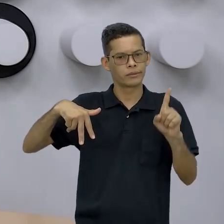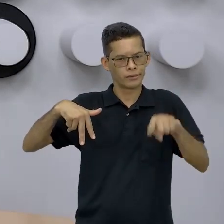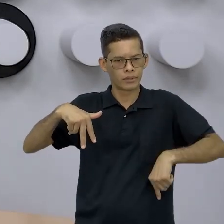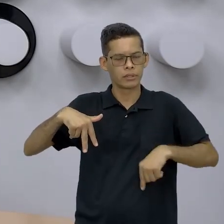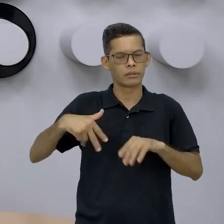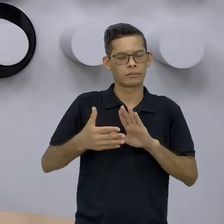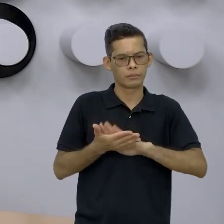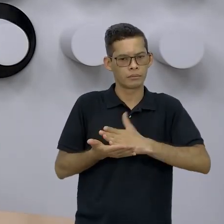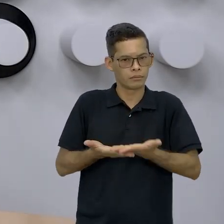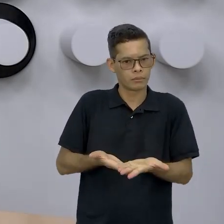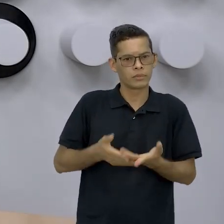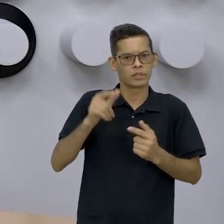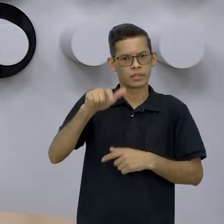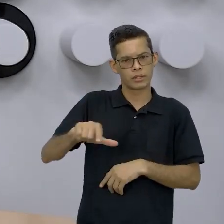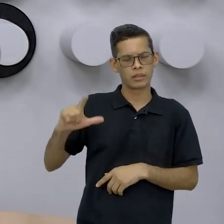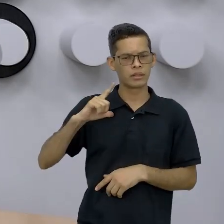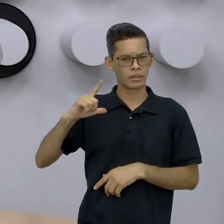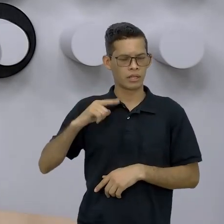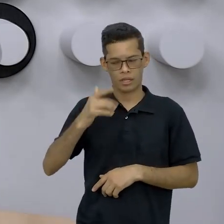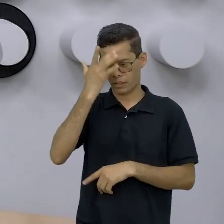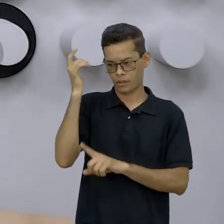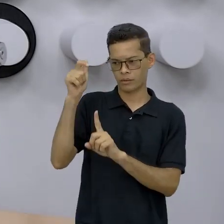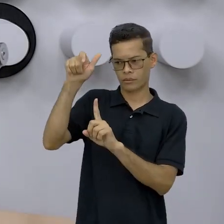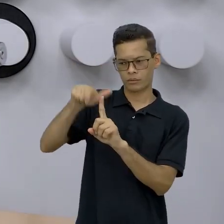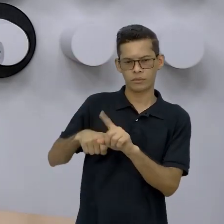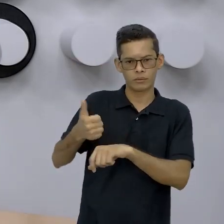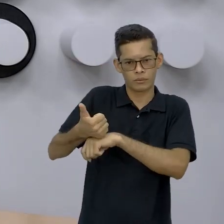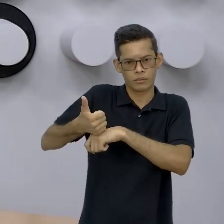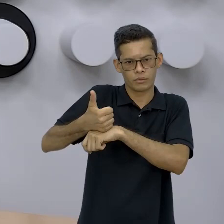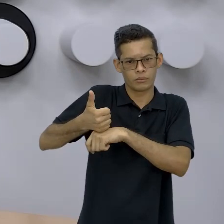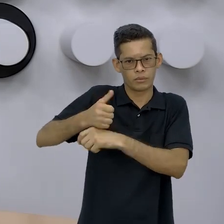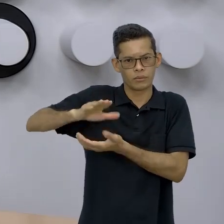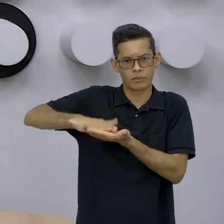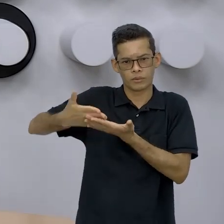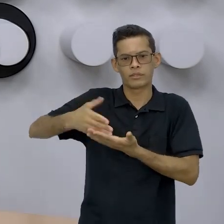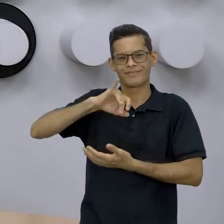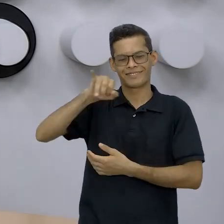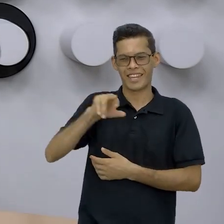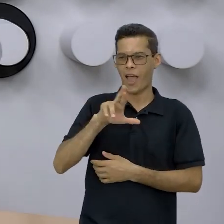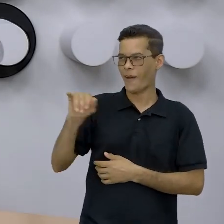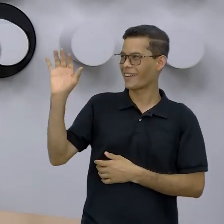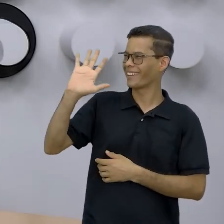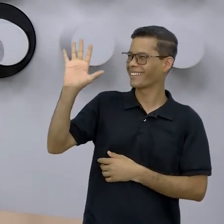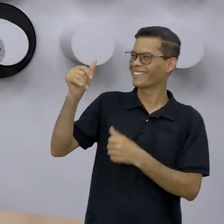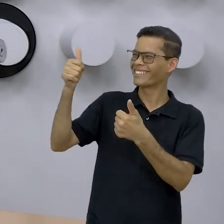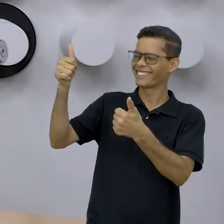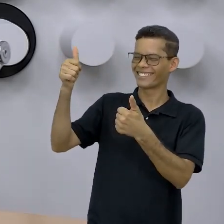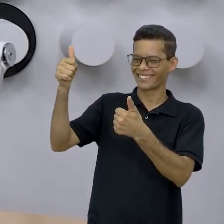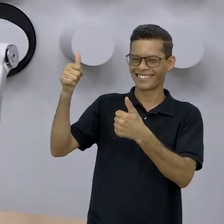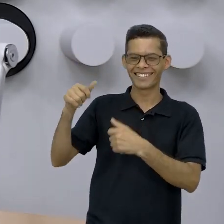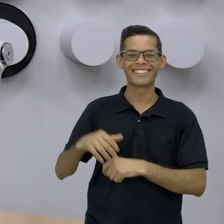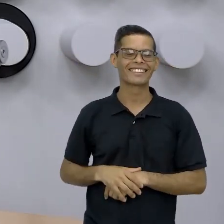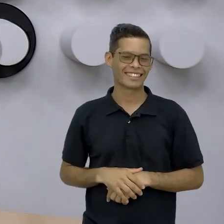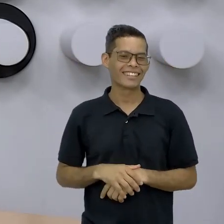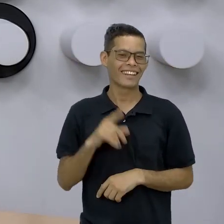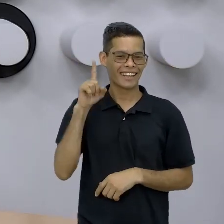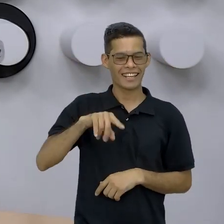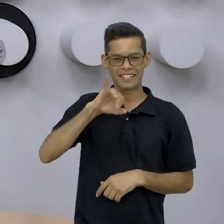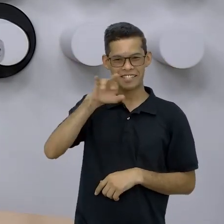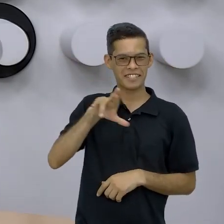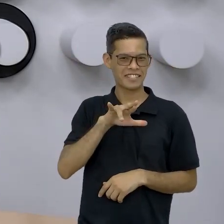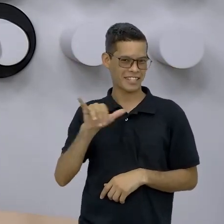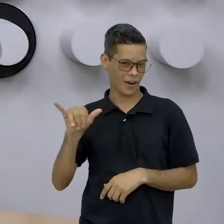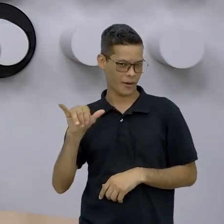inclusão, representado pelo profissional de Libras, o Jerry. Olha que nome legal, nome bacana, o Jerry